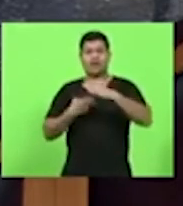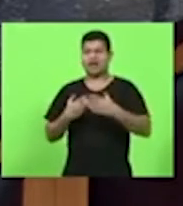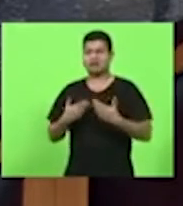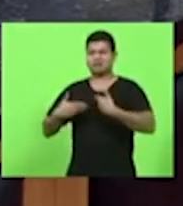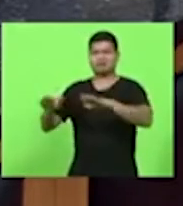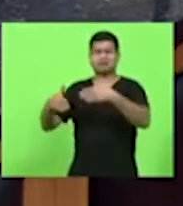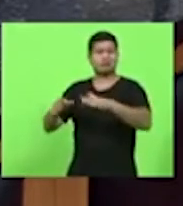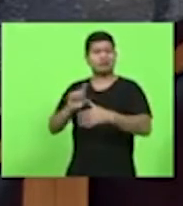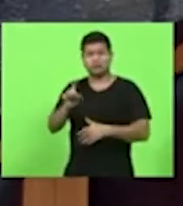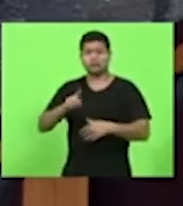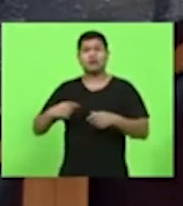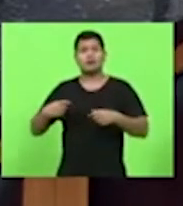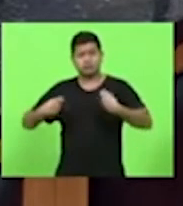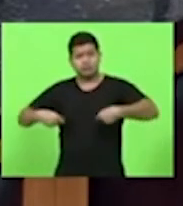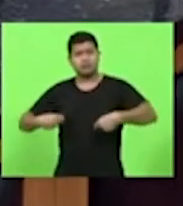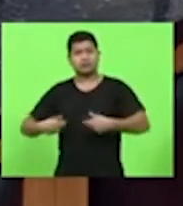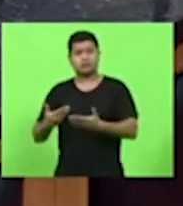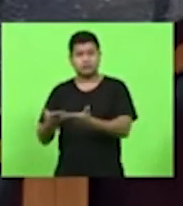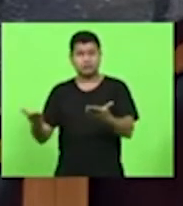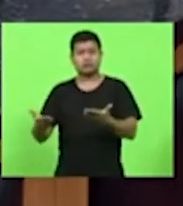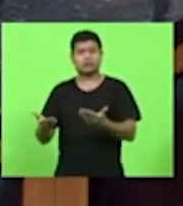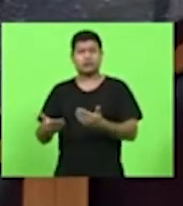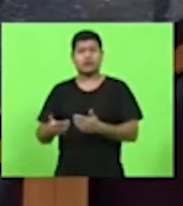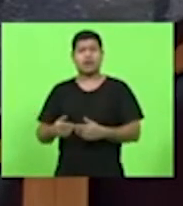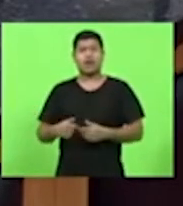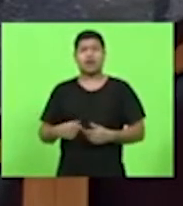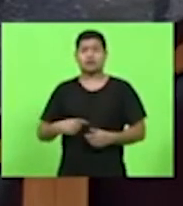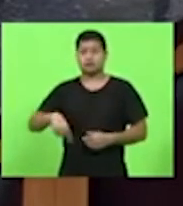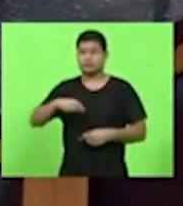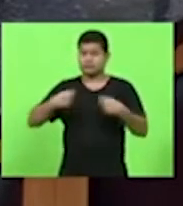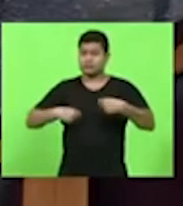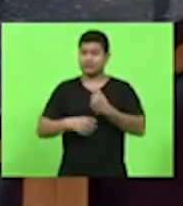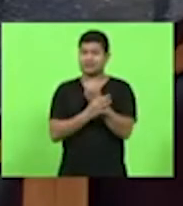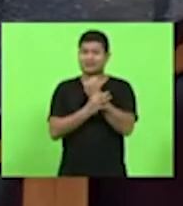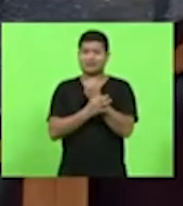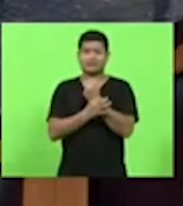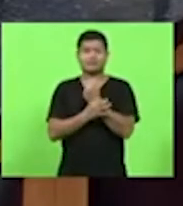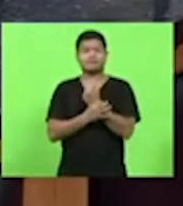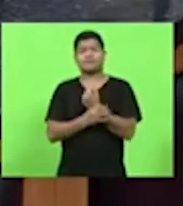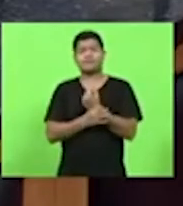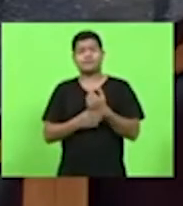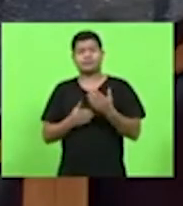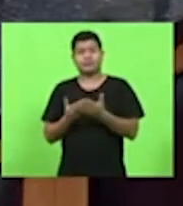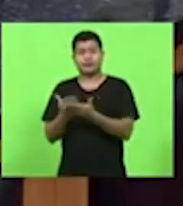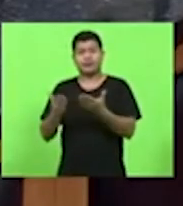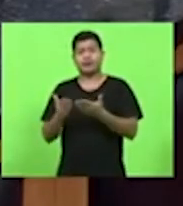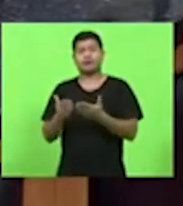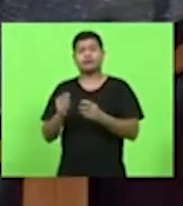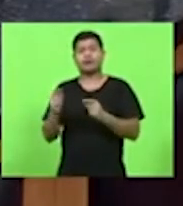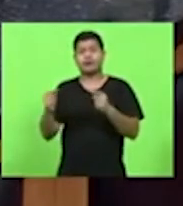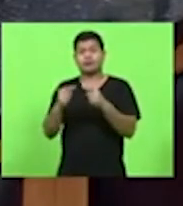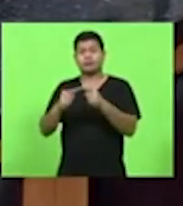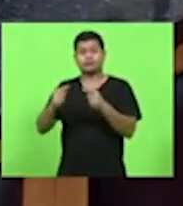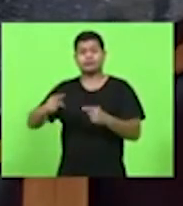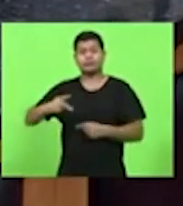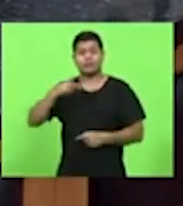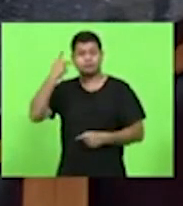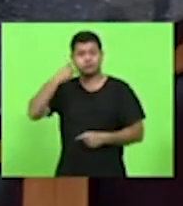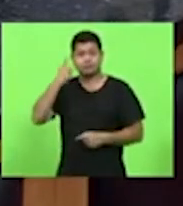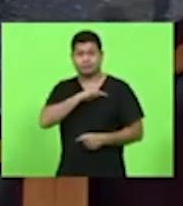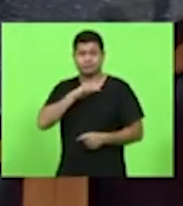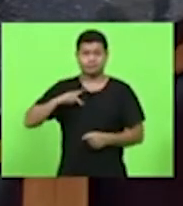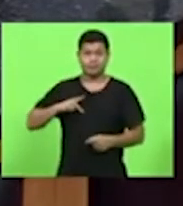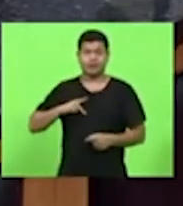nesse momento o que tenhamos garantindo o efeito necessário para as realizações das políticas públicas que permitam